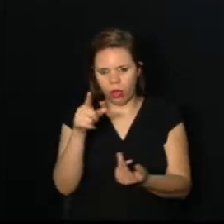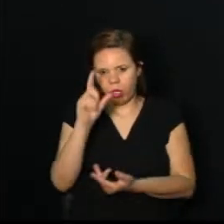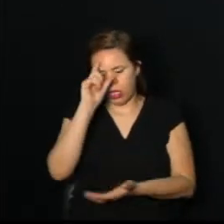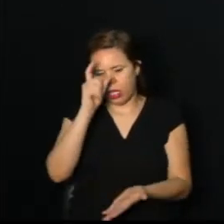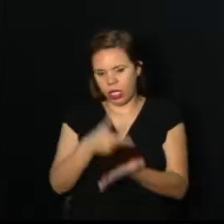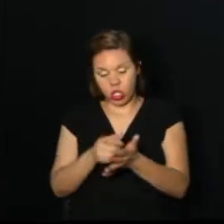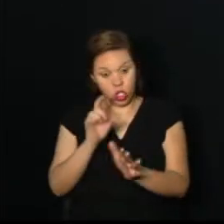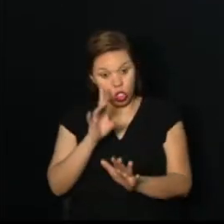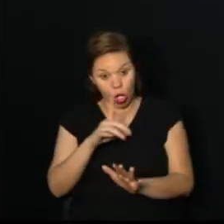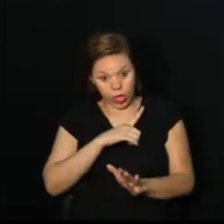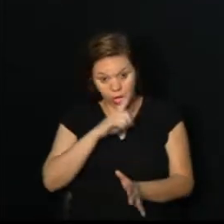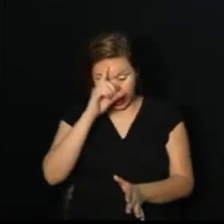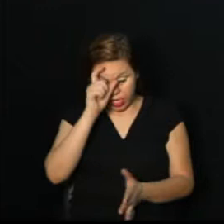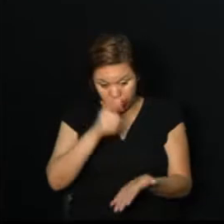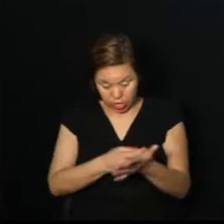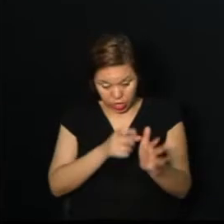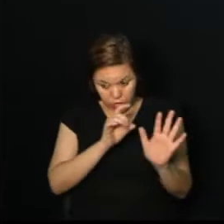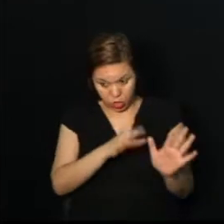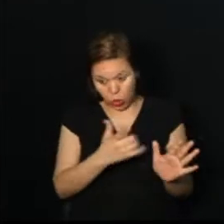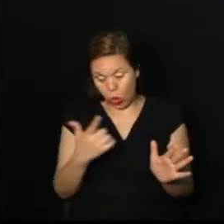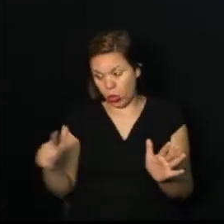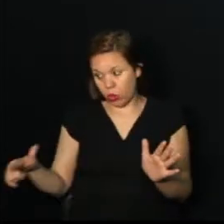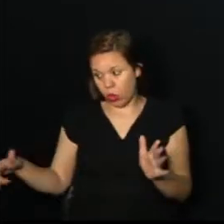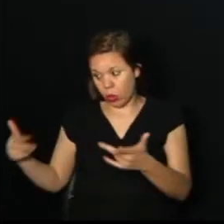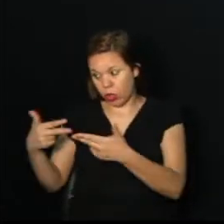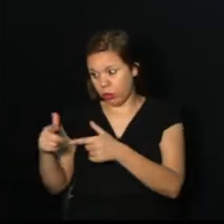E olha que nós atendemos criança, hein?